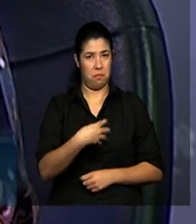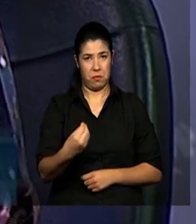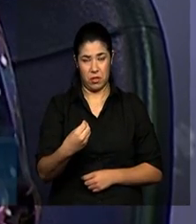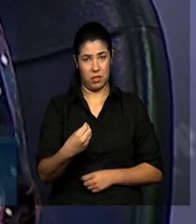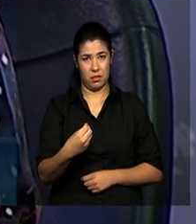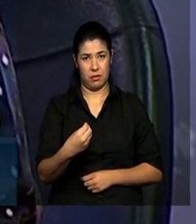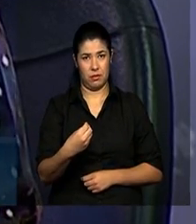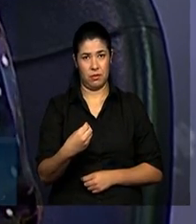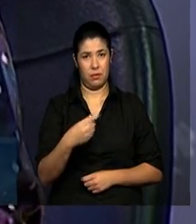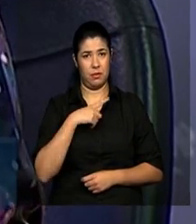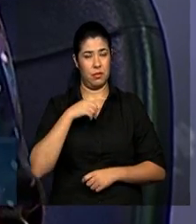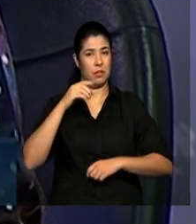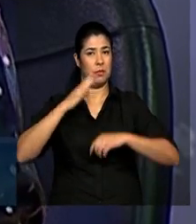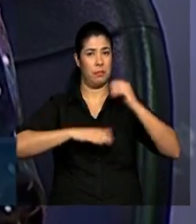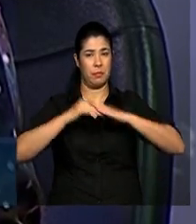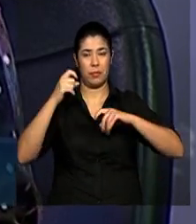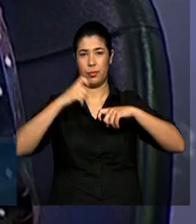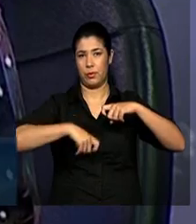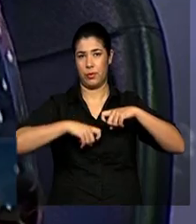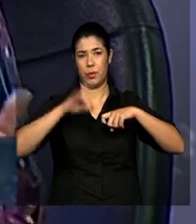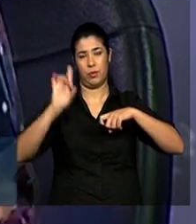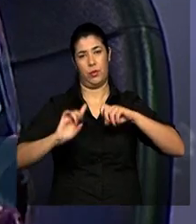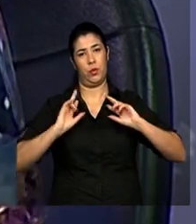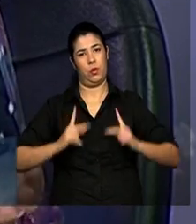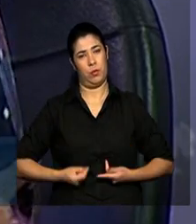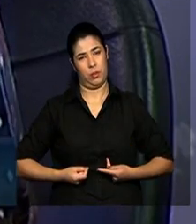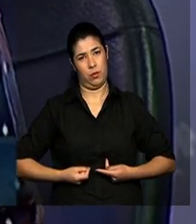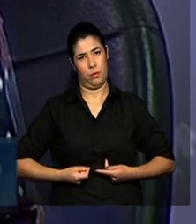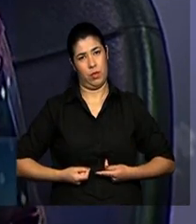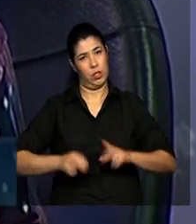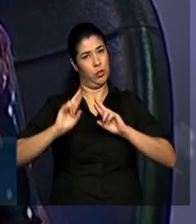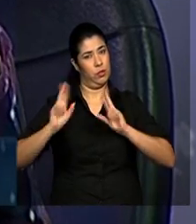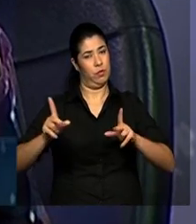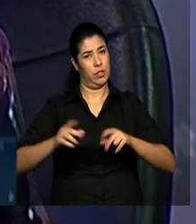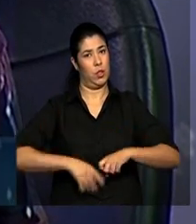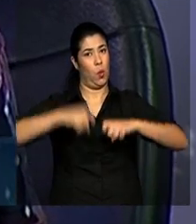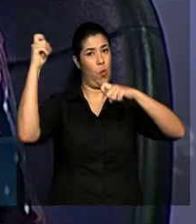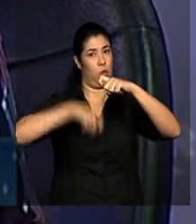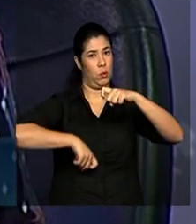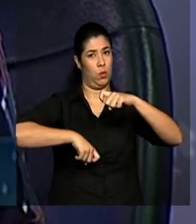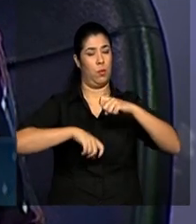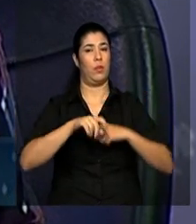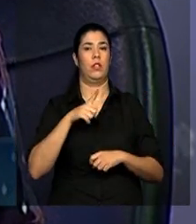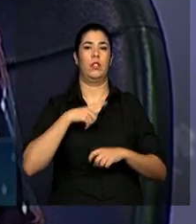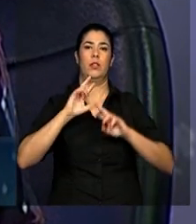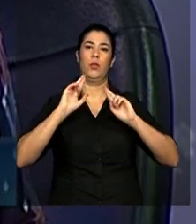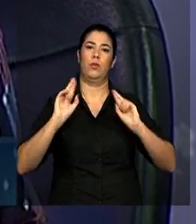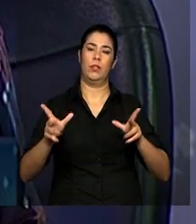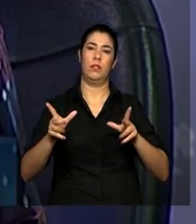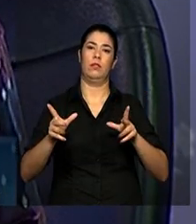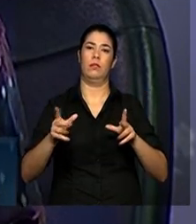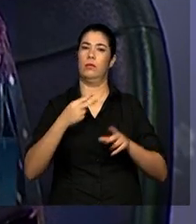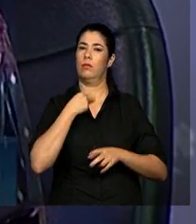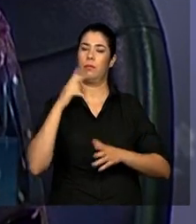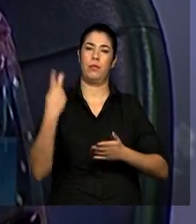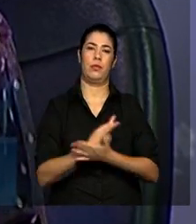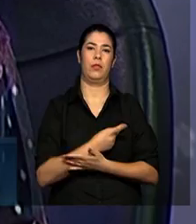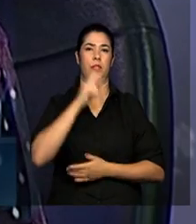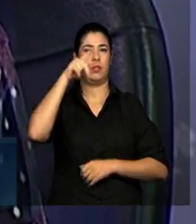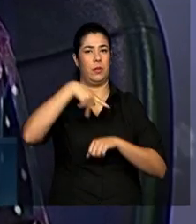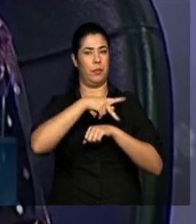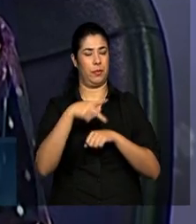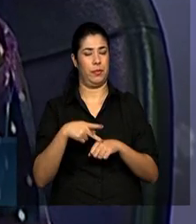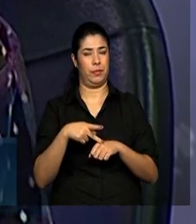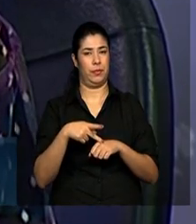humanos. E o estupro é um crime hediondo no nosso país. Então, eu quero